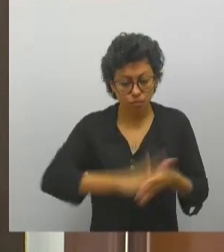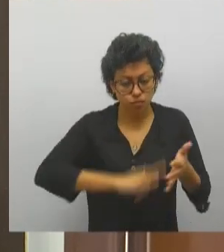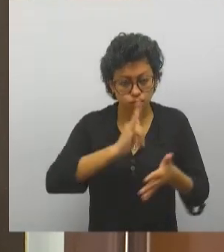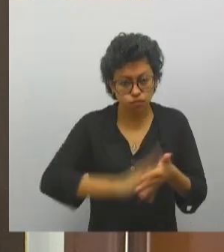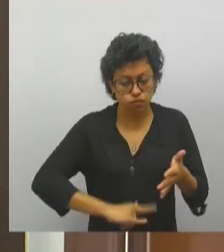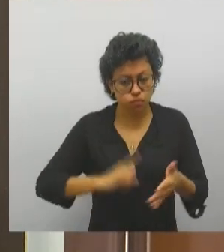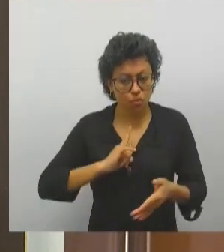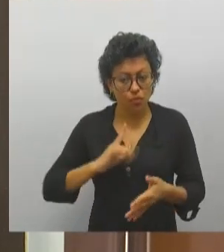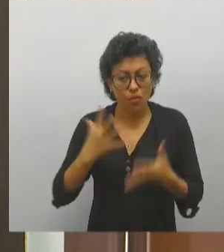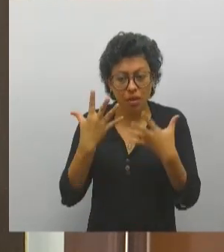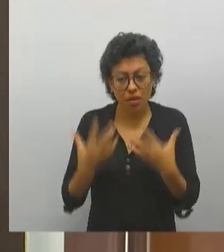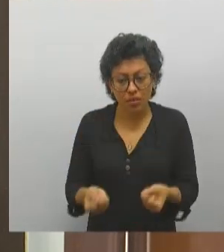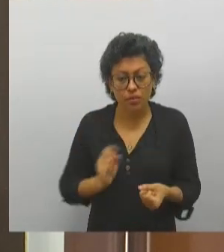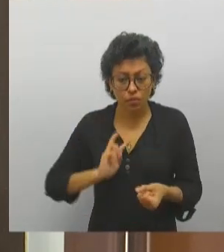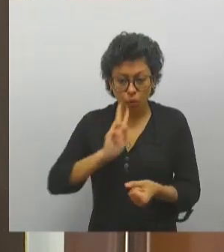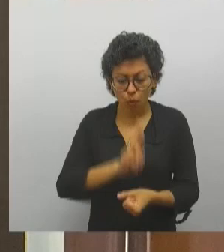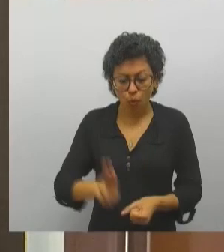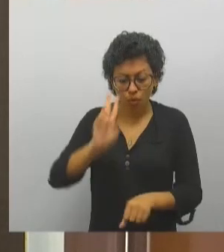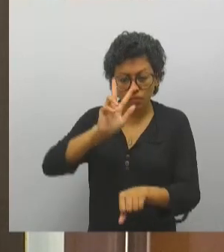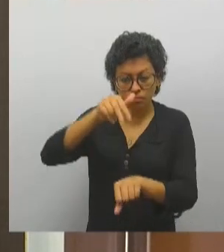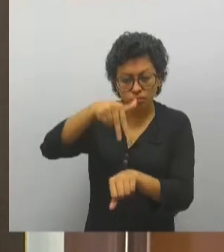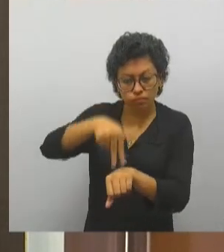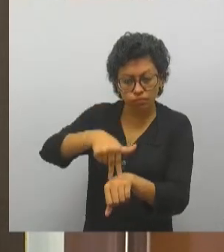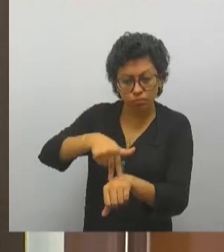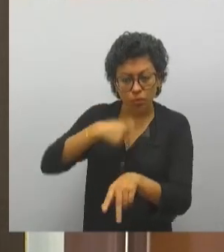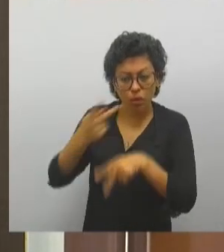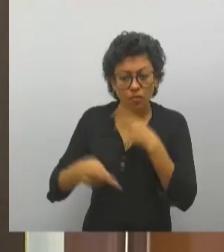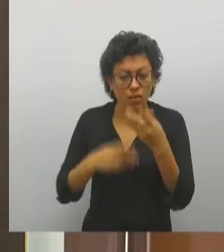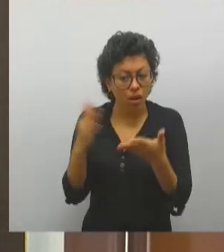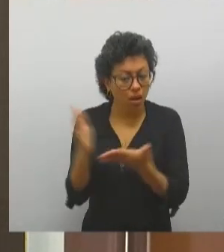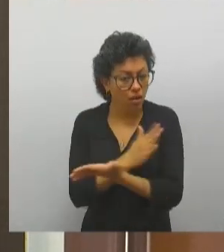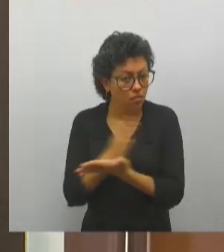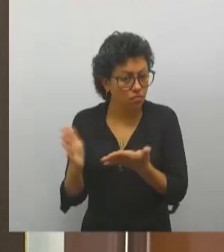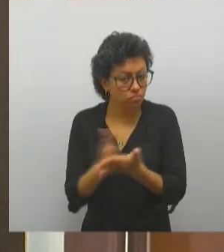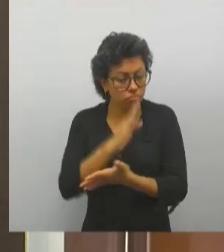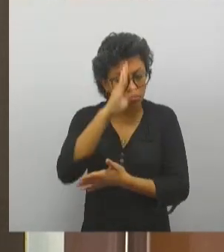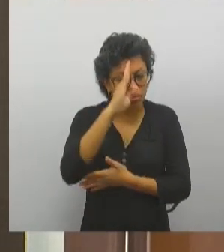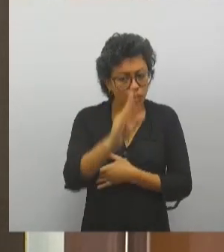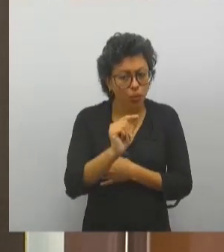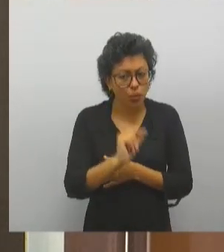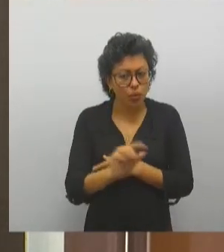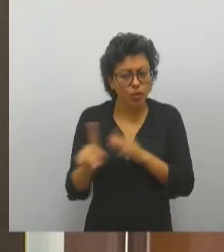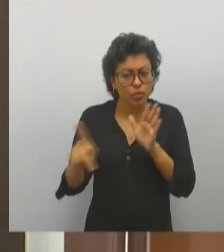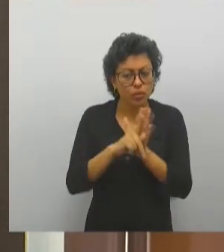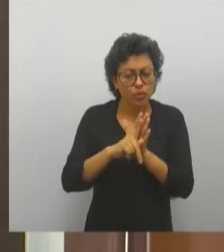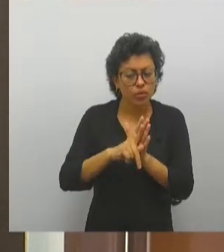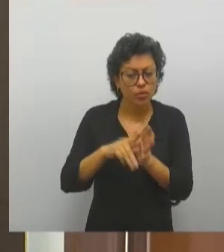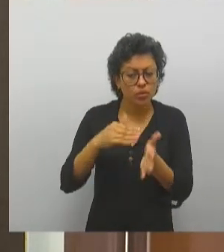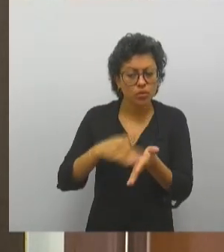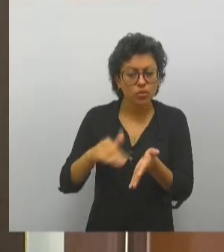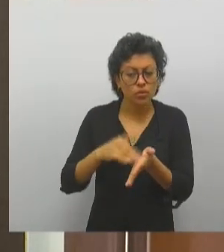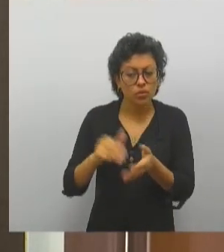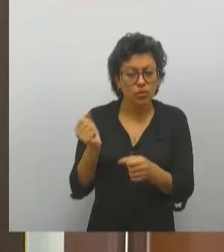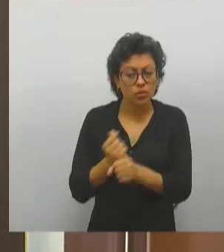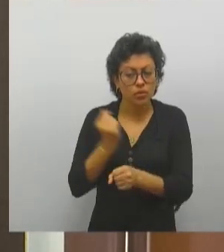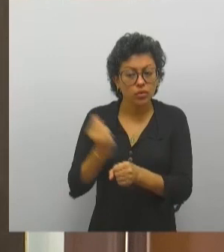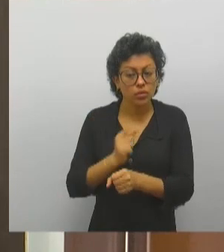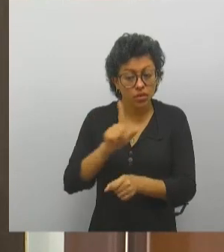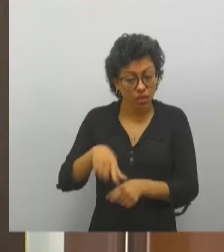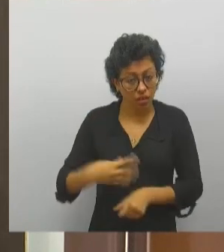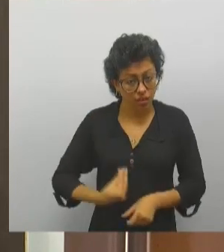sendo atendidas, eu vou usar a tribuna para falar, como eu vou falar agora de algumas indicações, principalmente relativas à Secretaria de Obras, que são